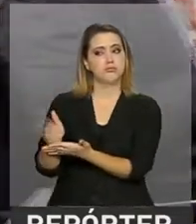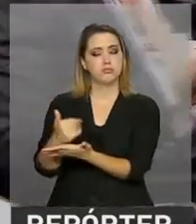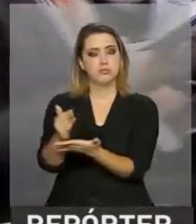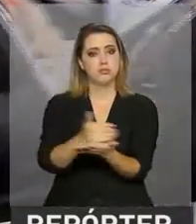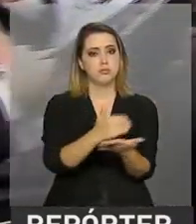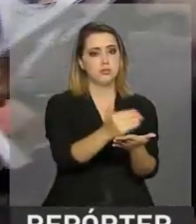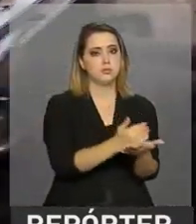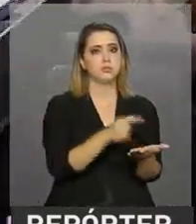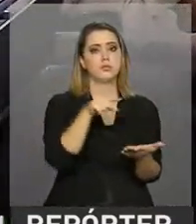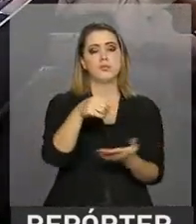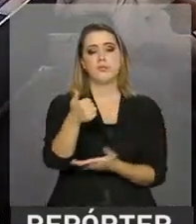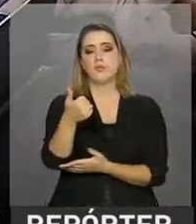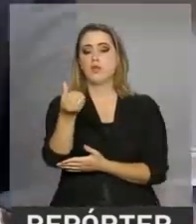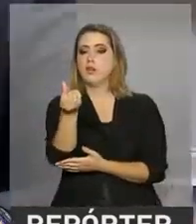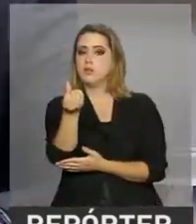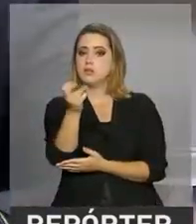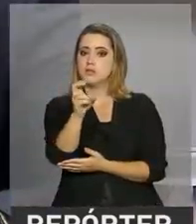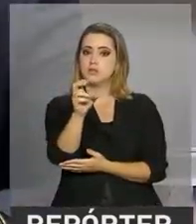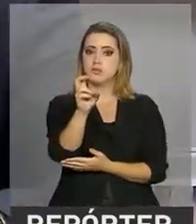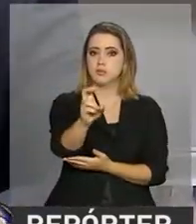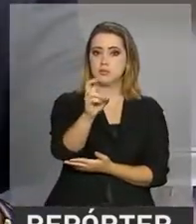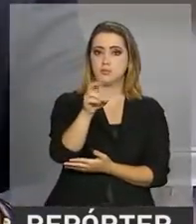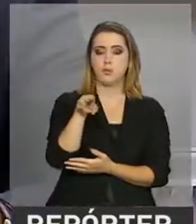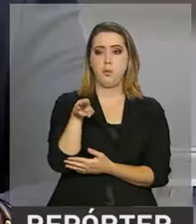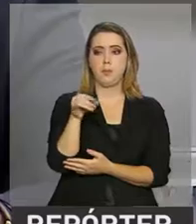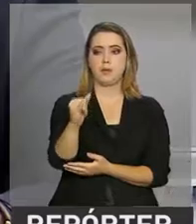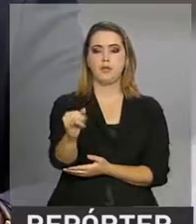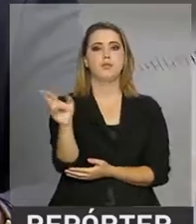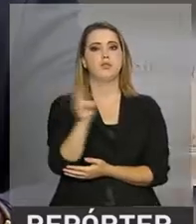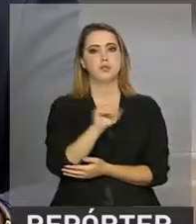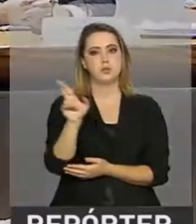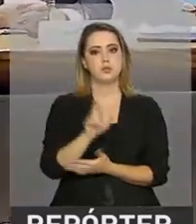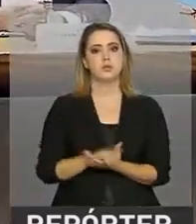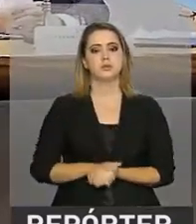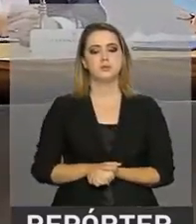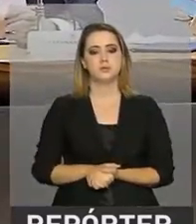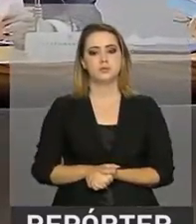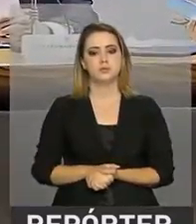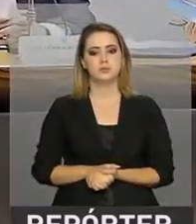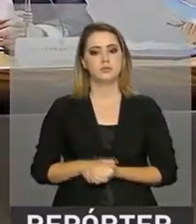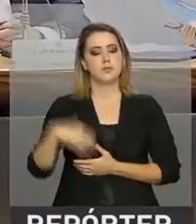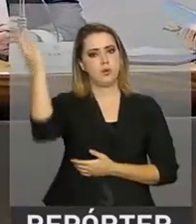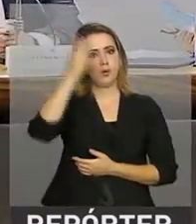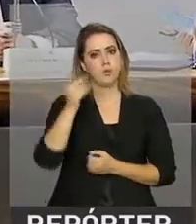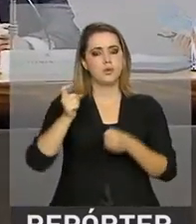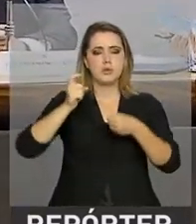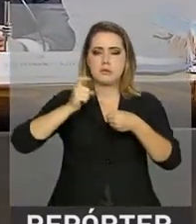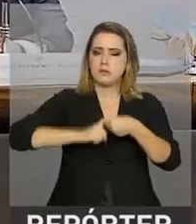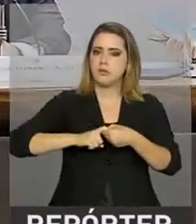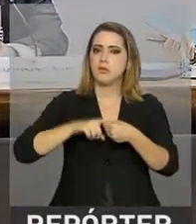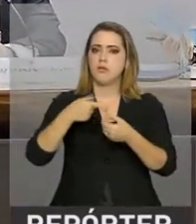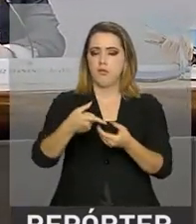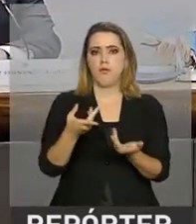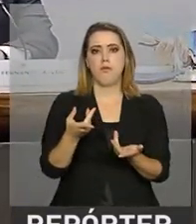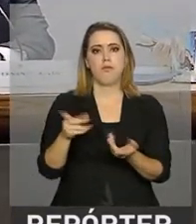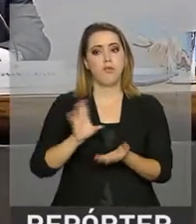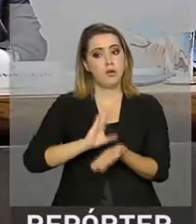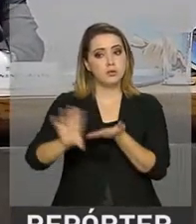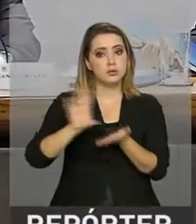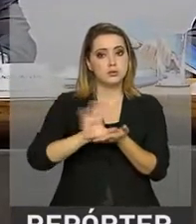é de 655 bilhões de reais o brasil vai imperar sobre o investimento o